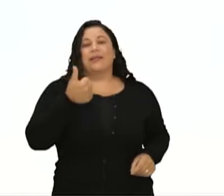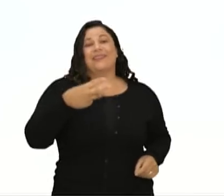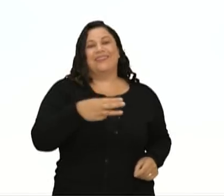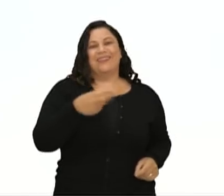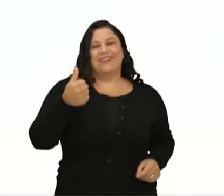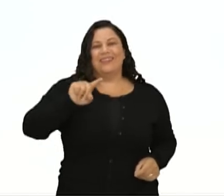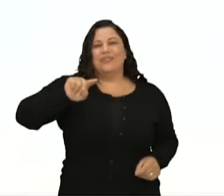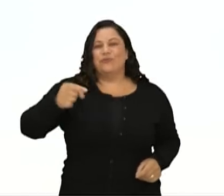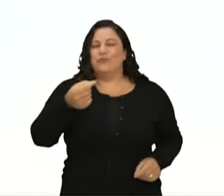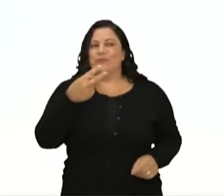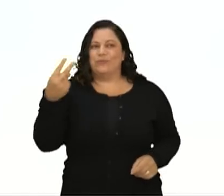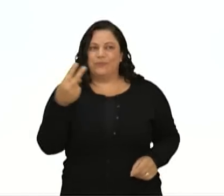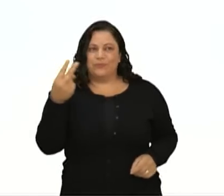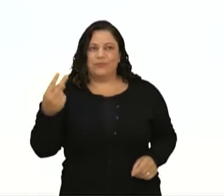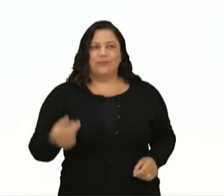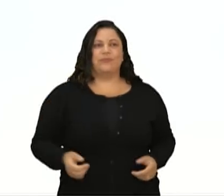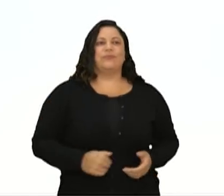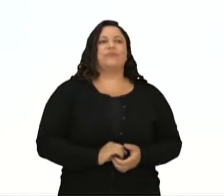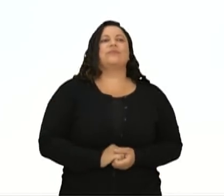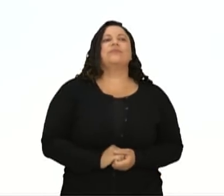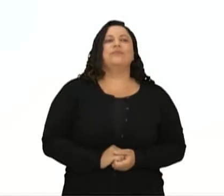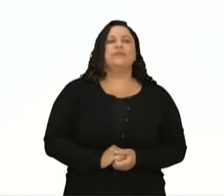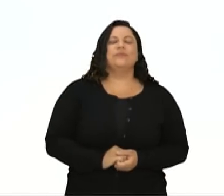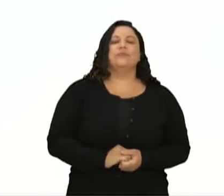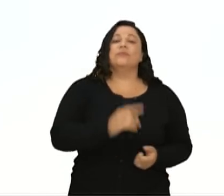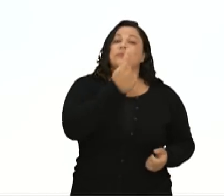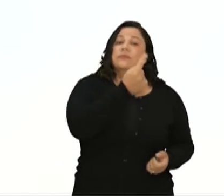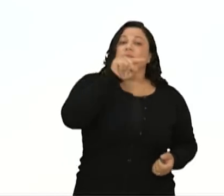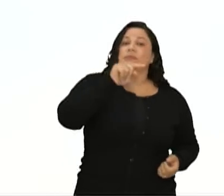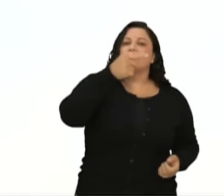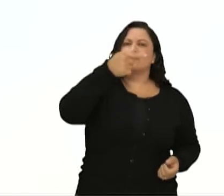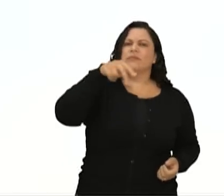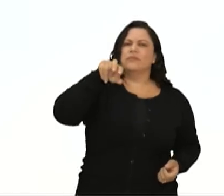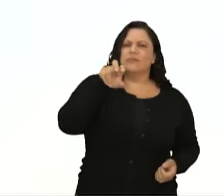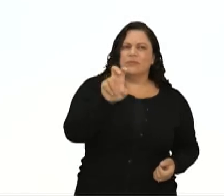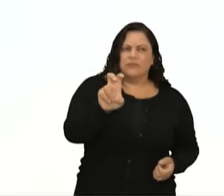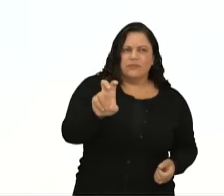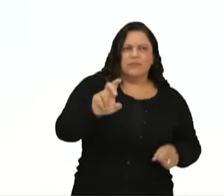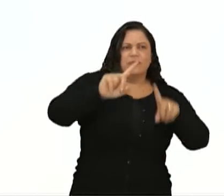13,2. 1,75 vezes 10, nós temos que é